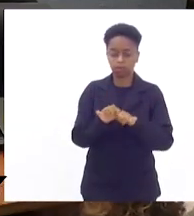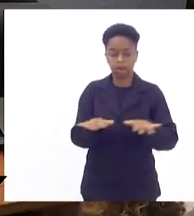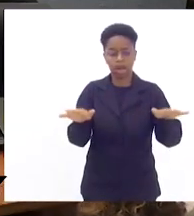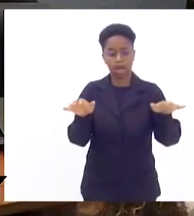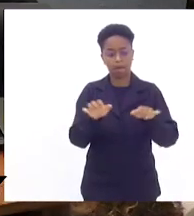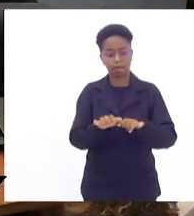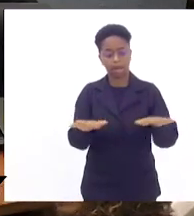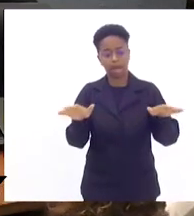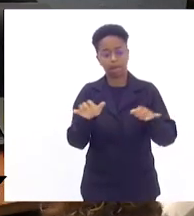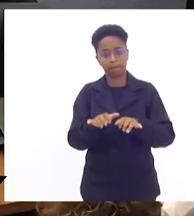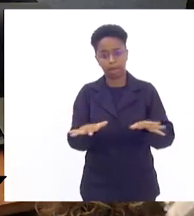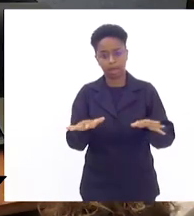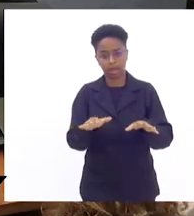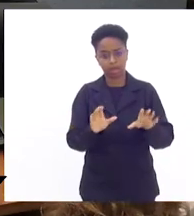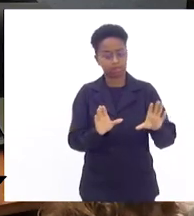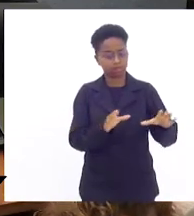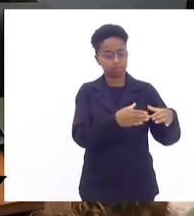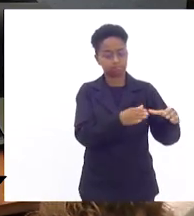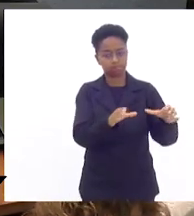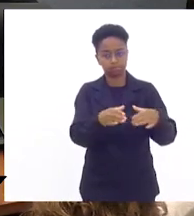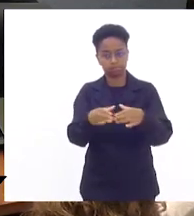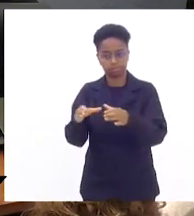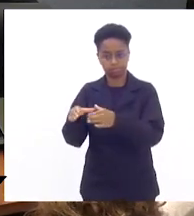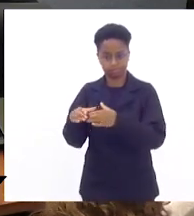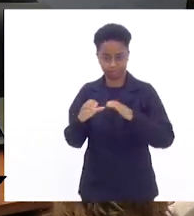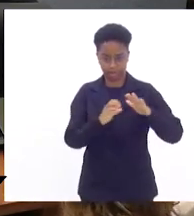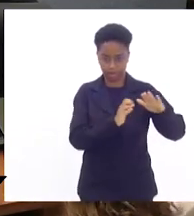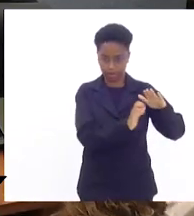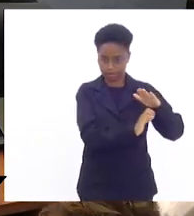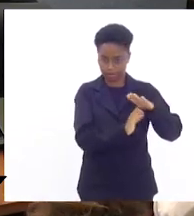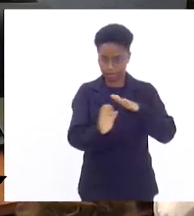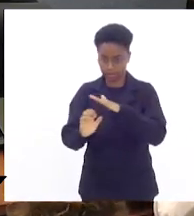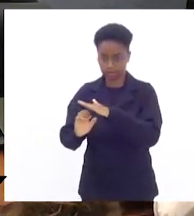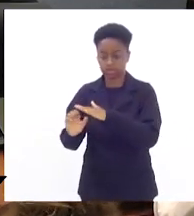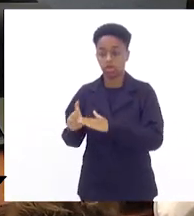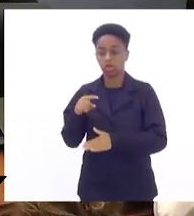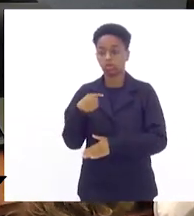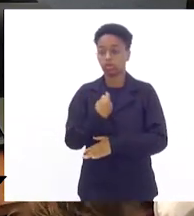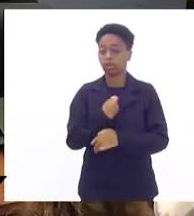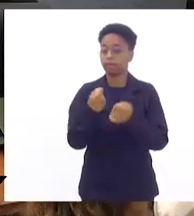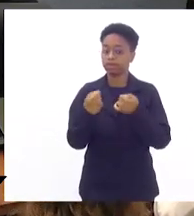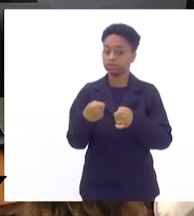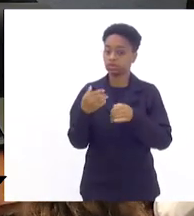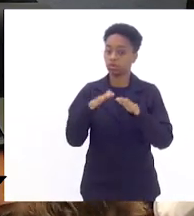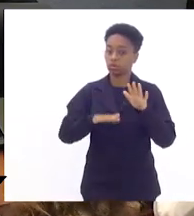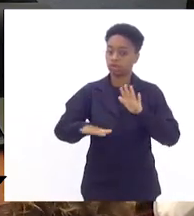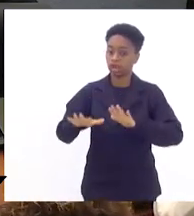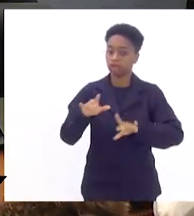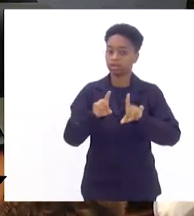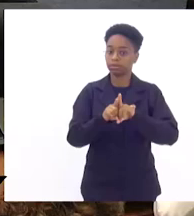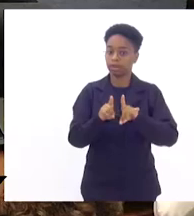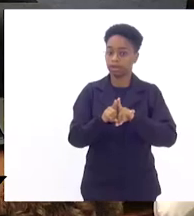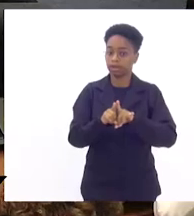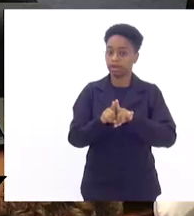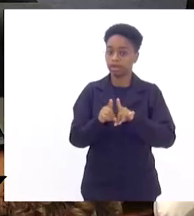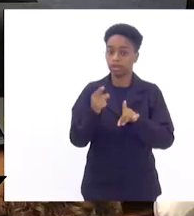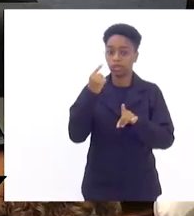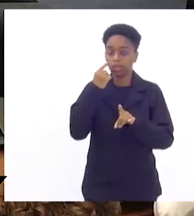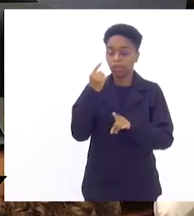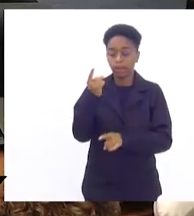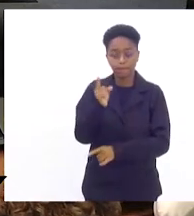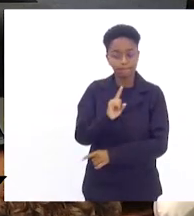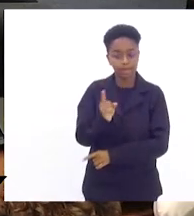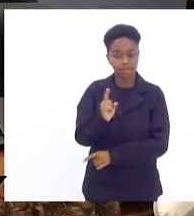água para as concessionárias. E a gente também tem que ter o cuidado de também não achar que as empresas concessionárias